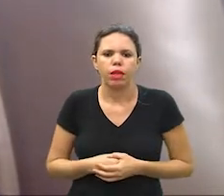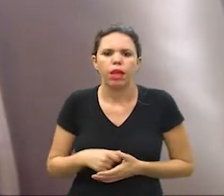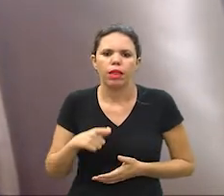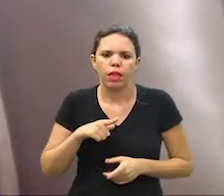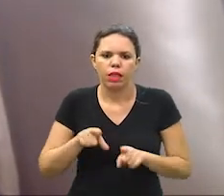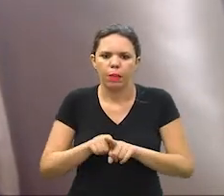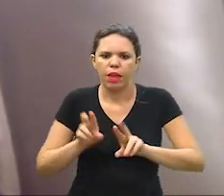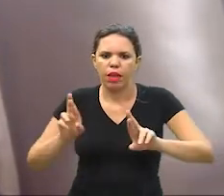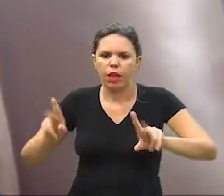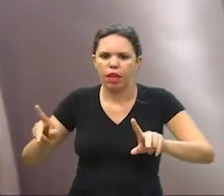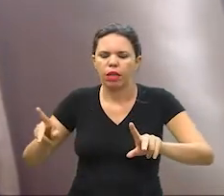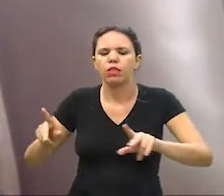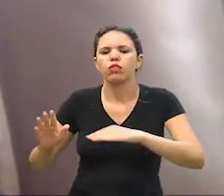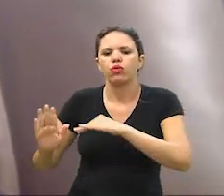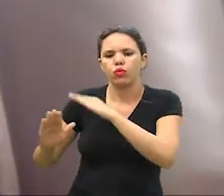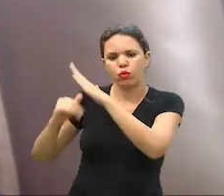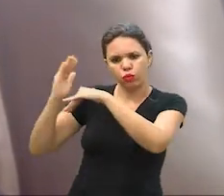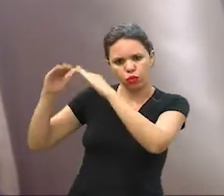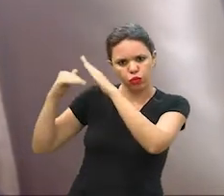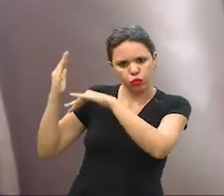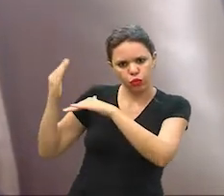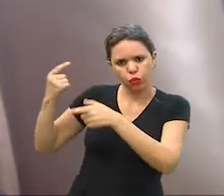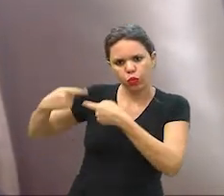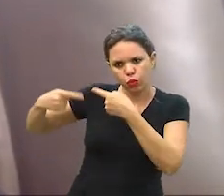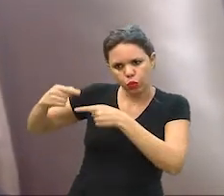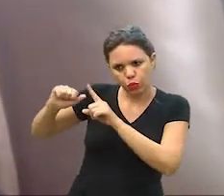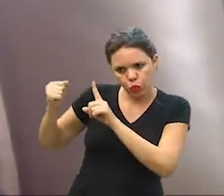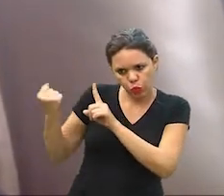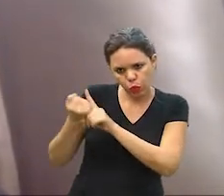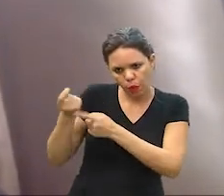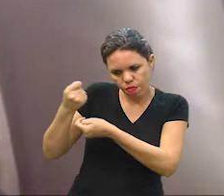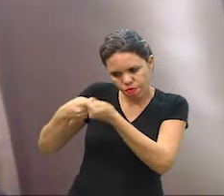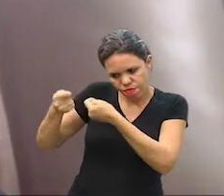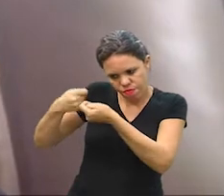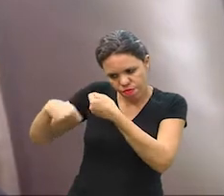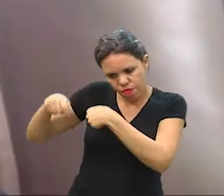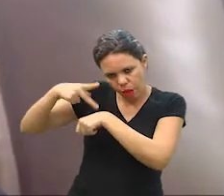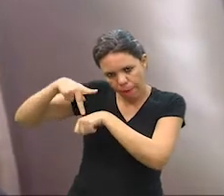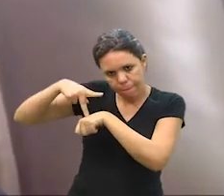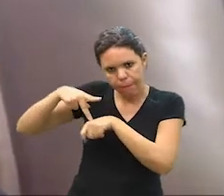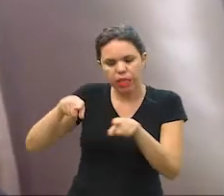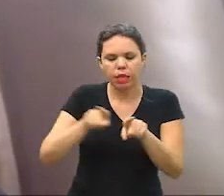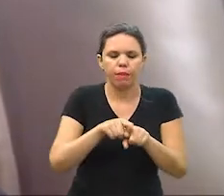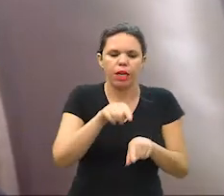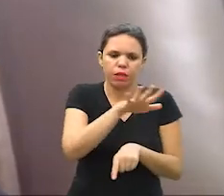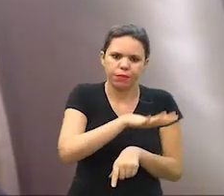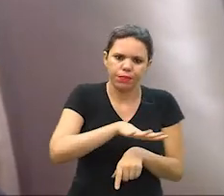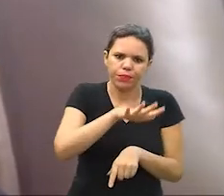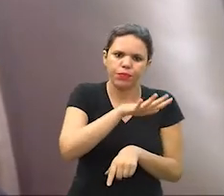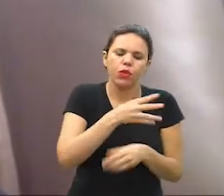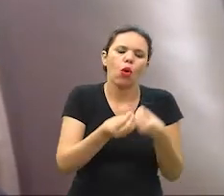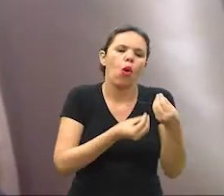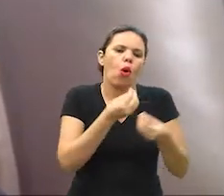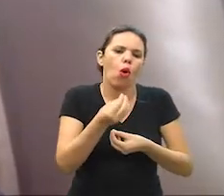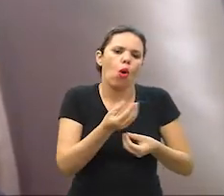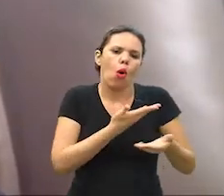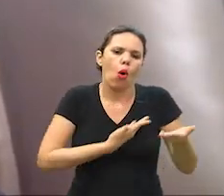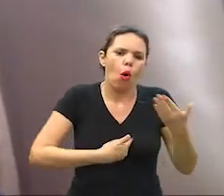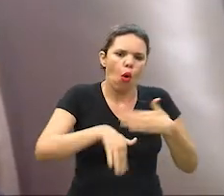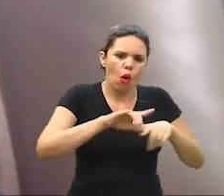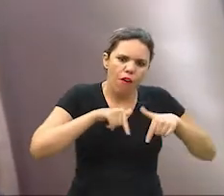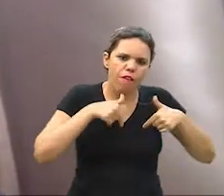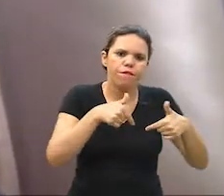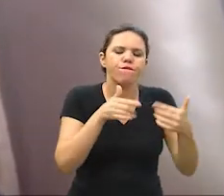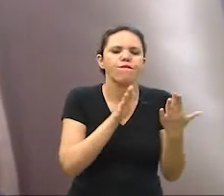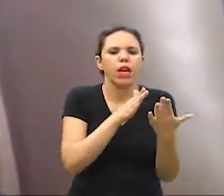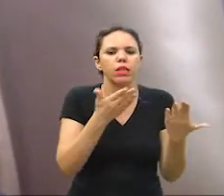lado a diferença de desenvolvimento político, social e econômico de um país, e tem de outro a forma como os governos